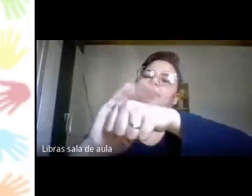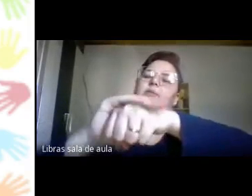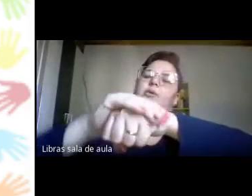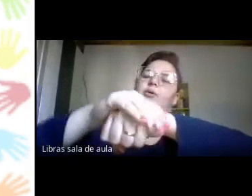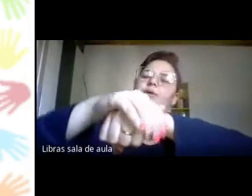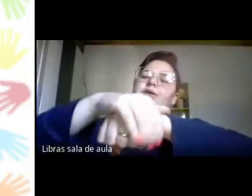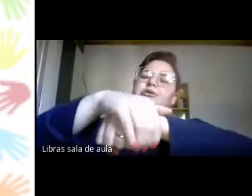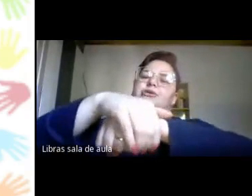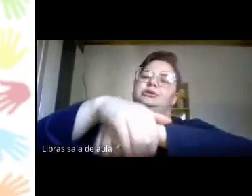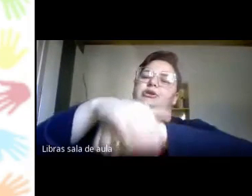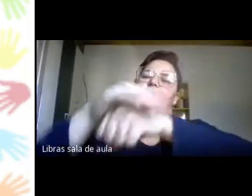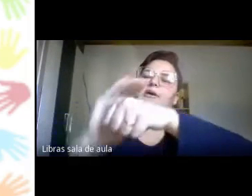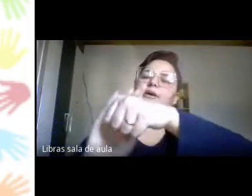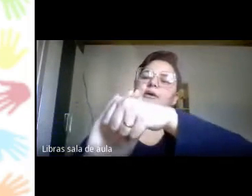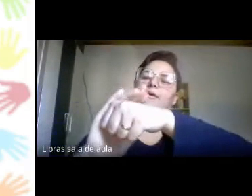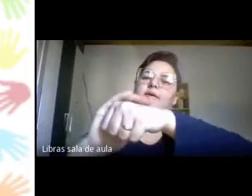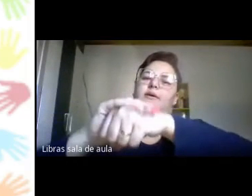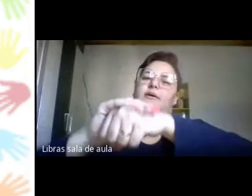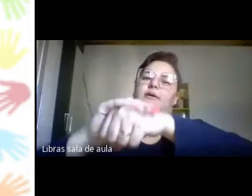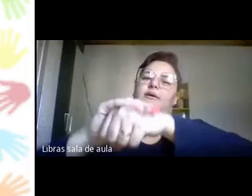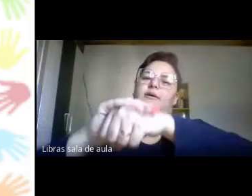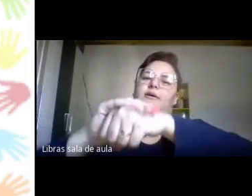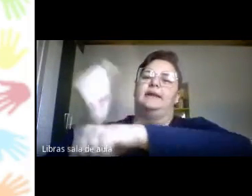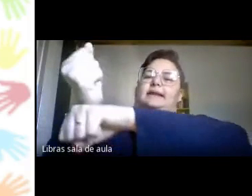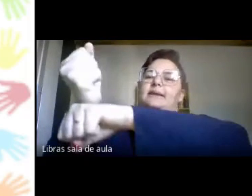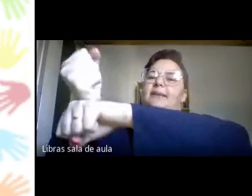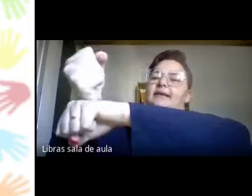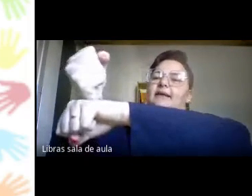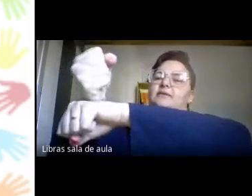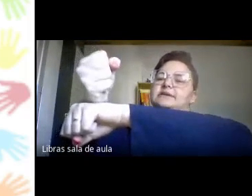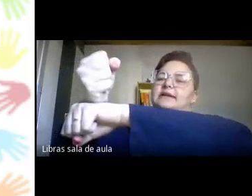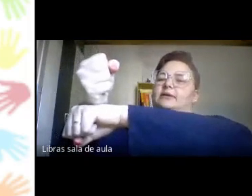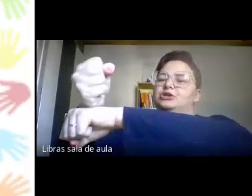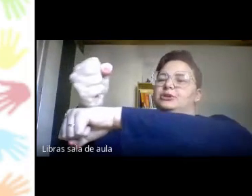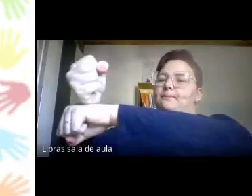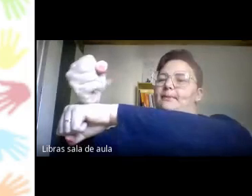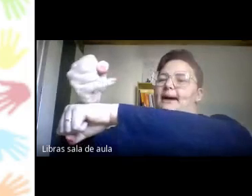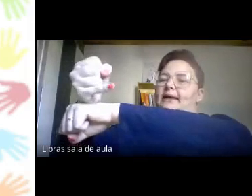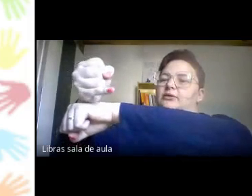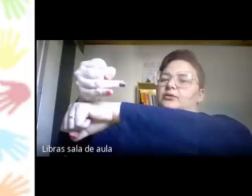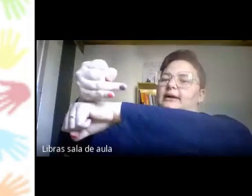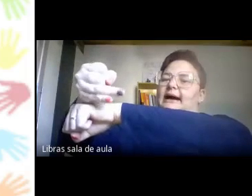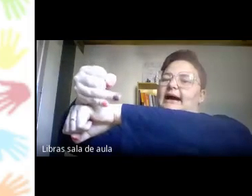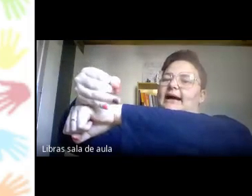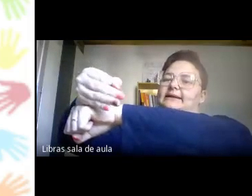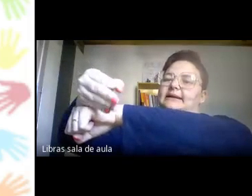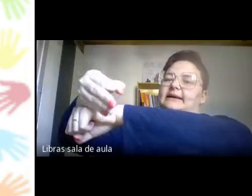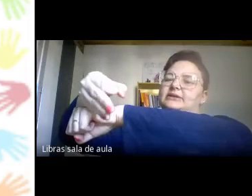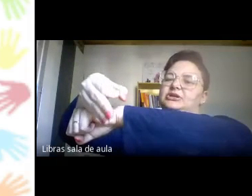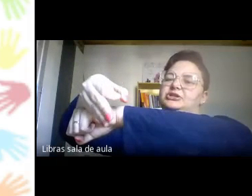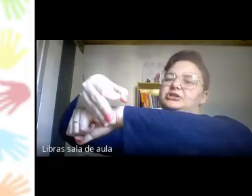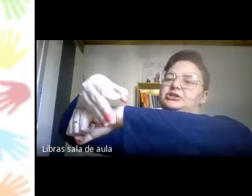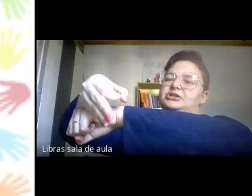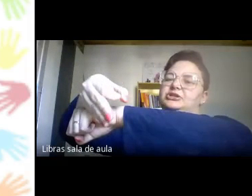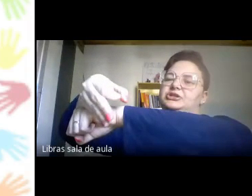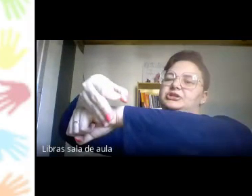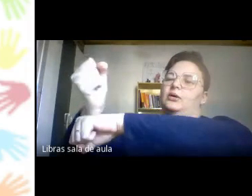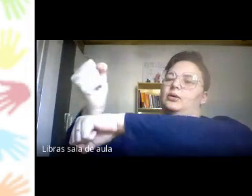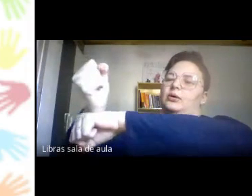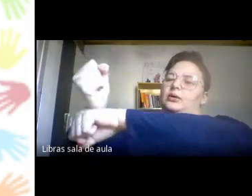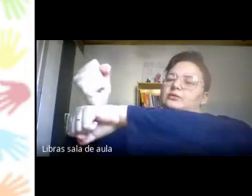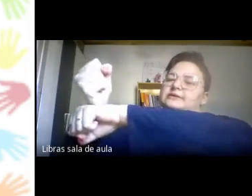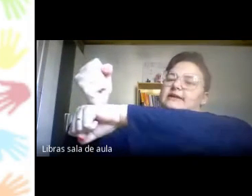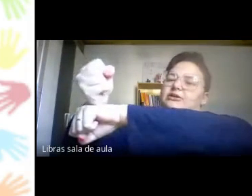cima. Noite. E também tem o sinal de madrugada, que a gente